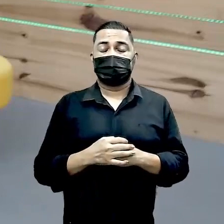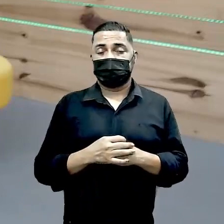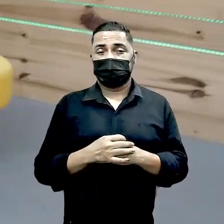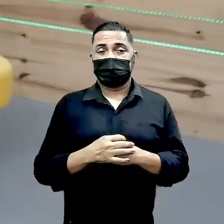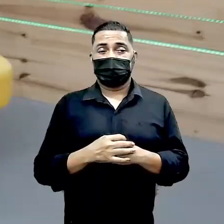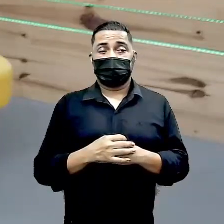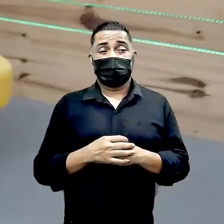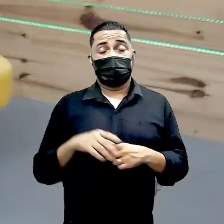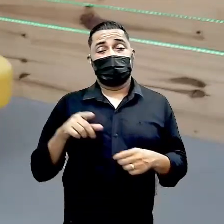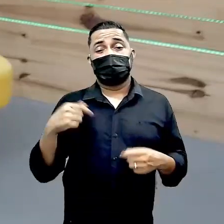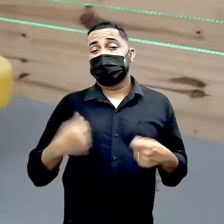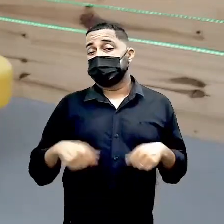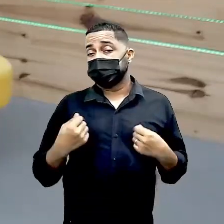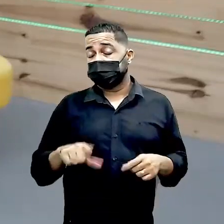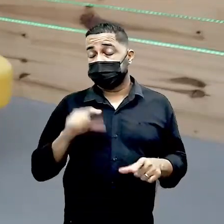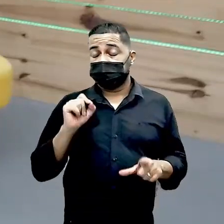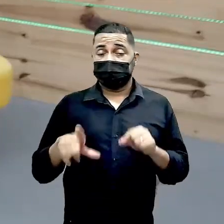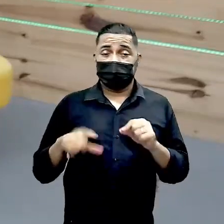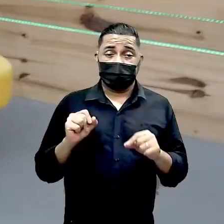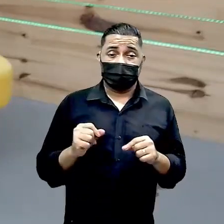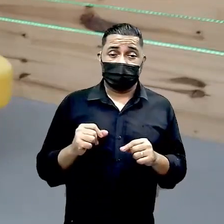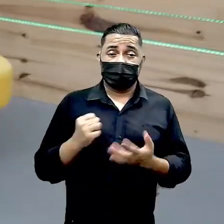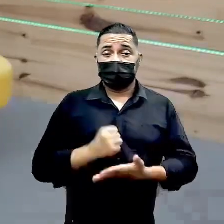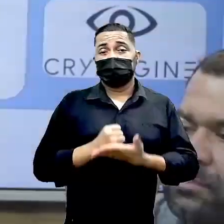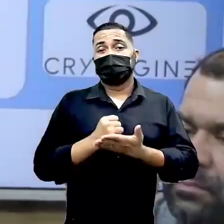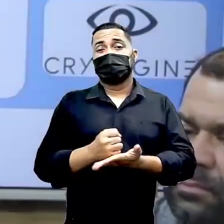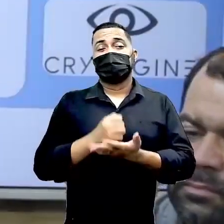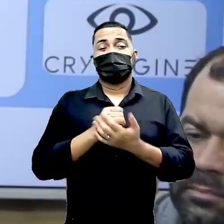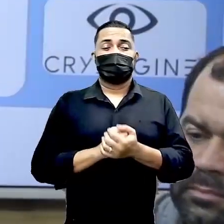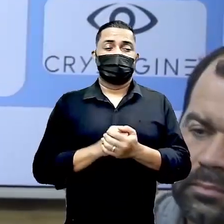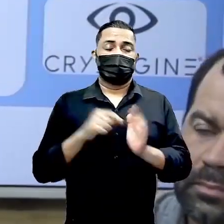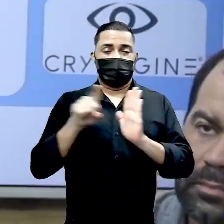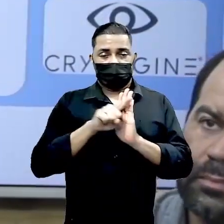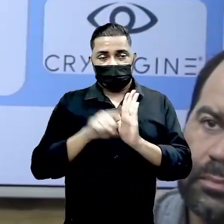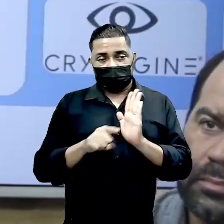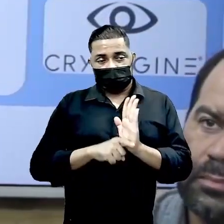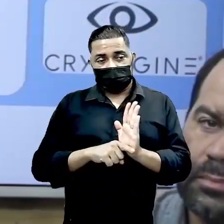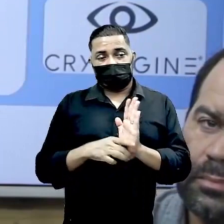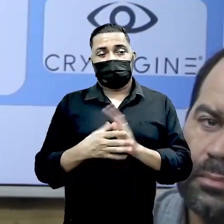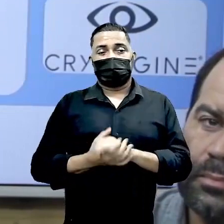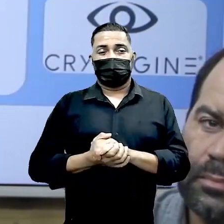né, tive que escolher uma IDE que me desse suporte, um bom suporte para programar em C#.